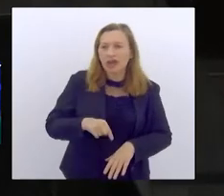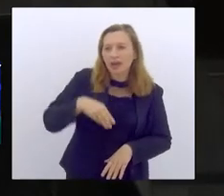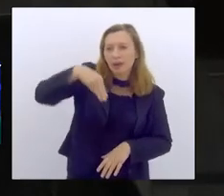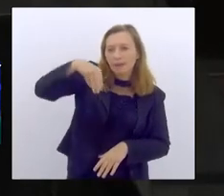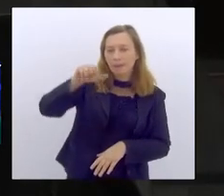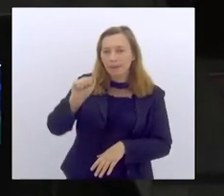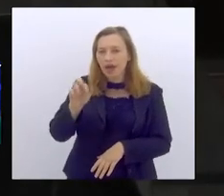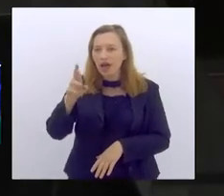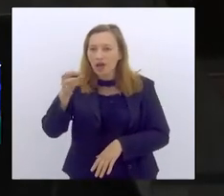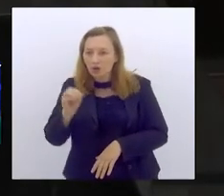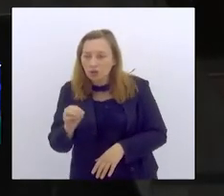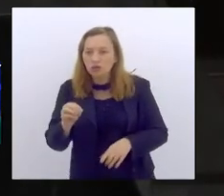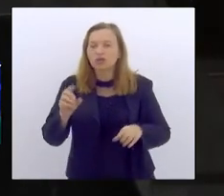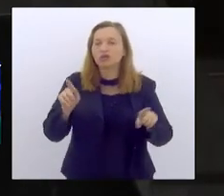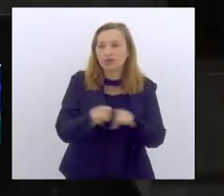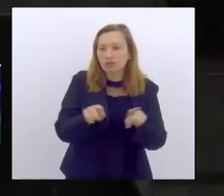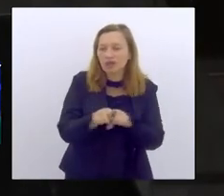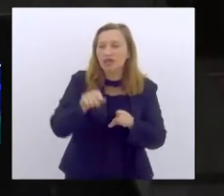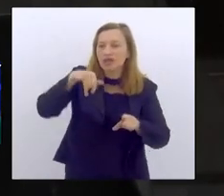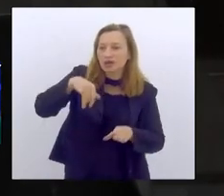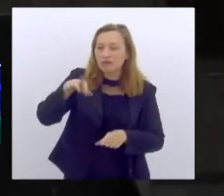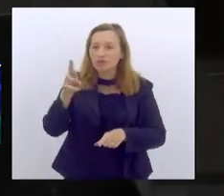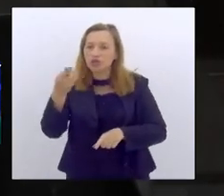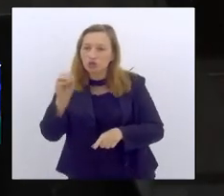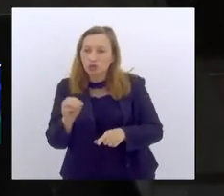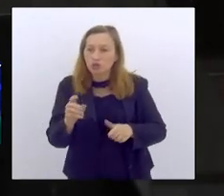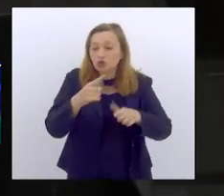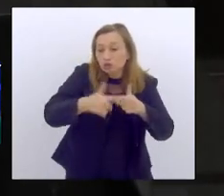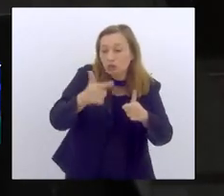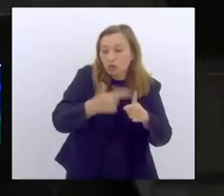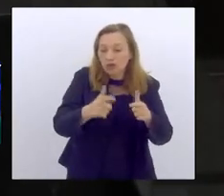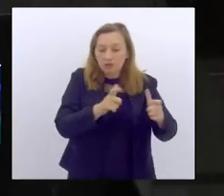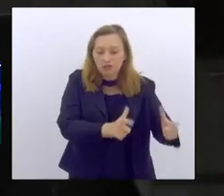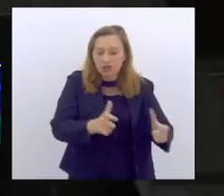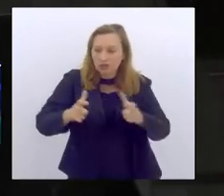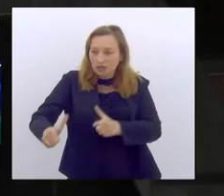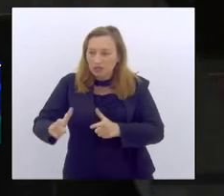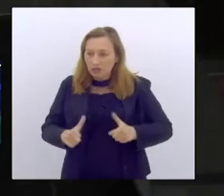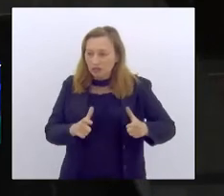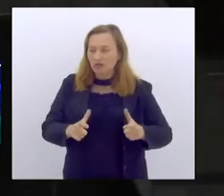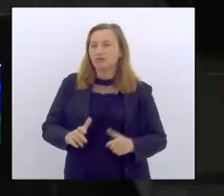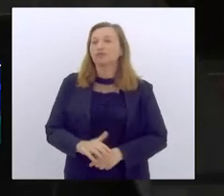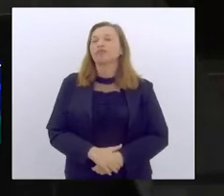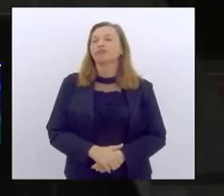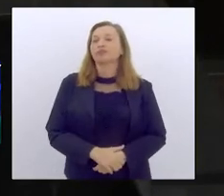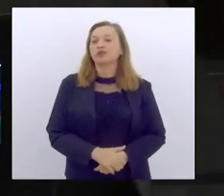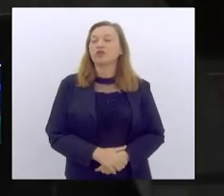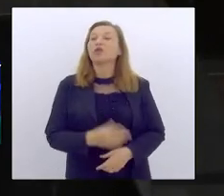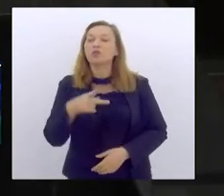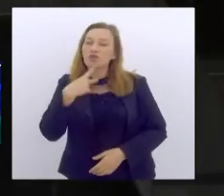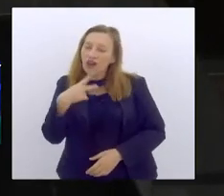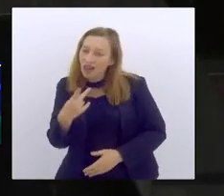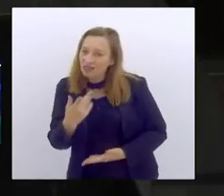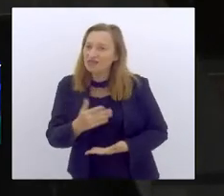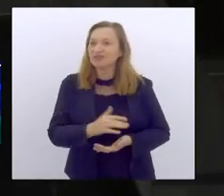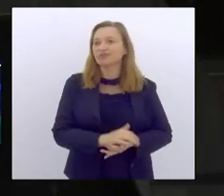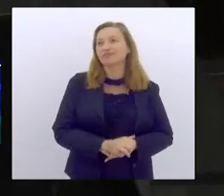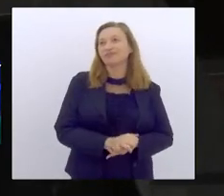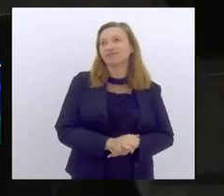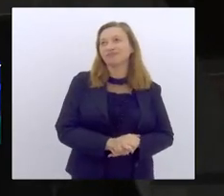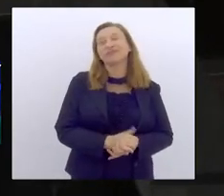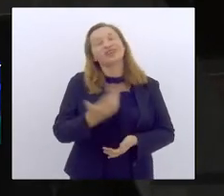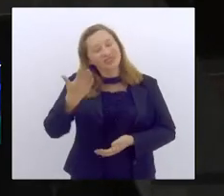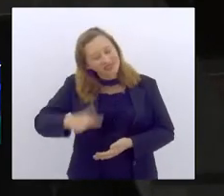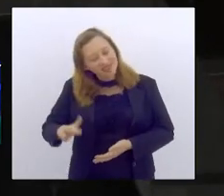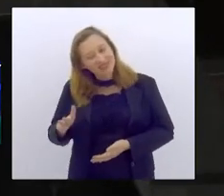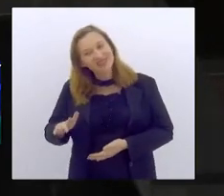mico do ponto de vista da discussão dos territórios dos problemas em larga escala o em microescala aliás Como dizia eu